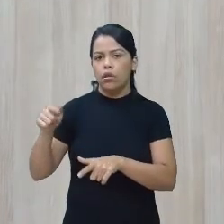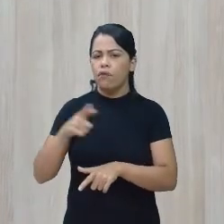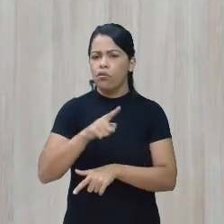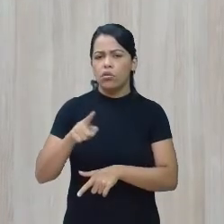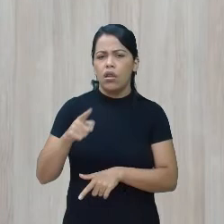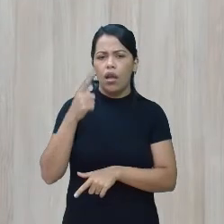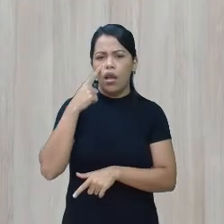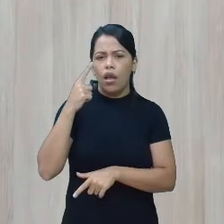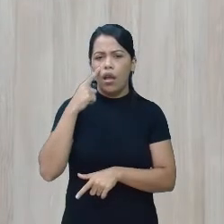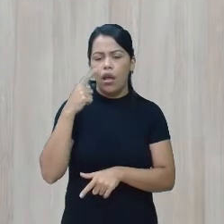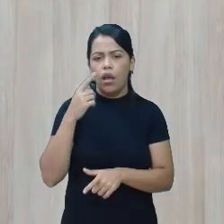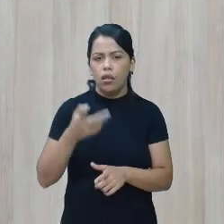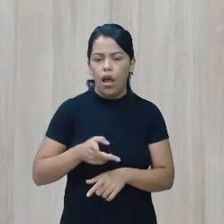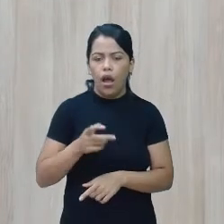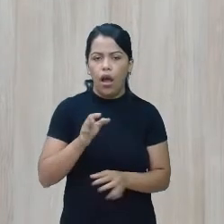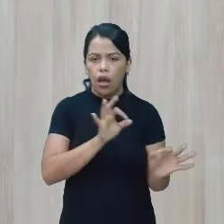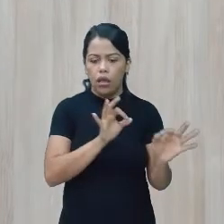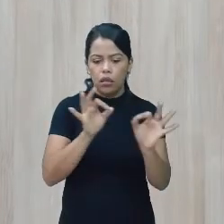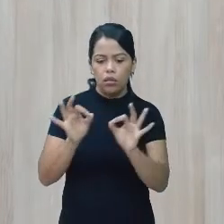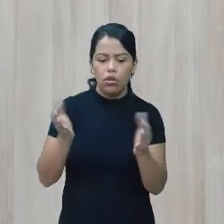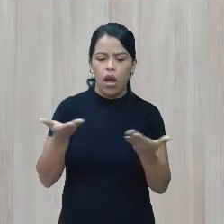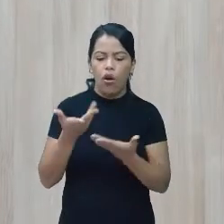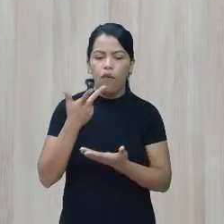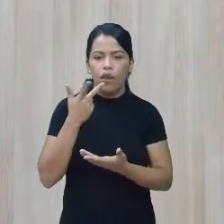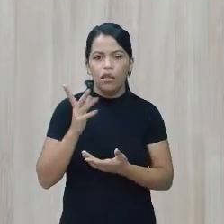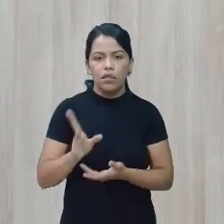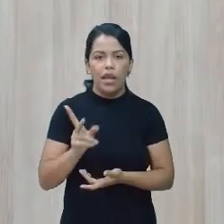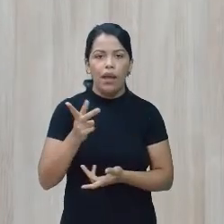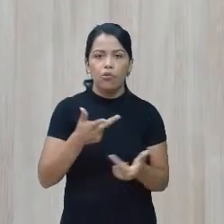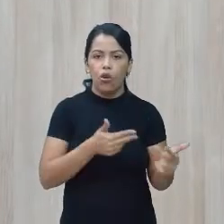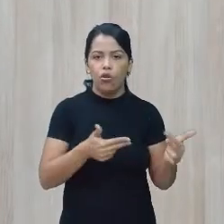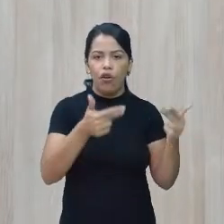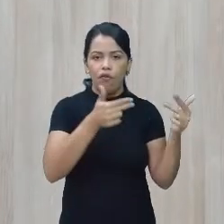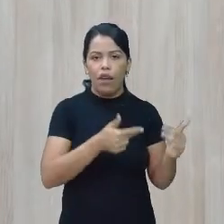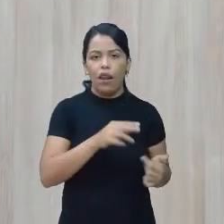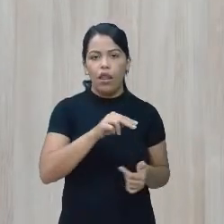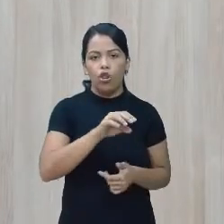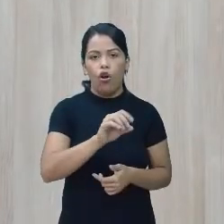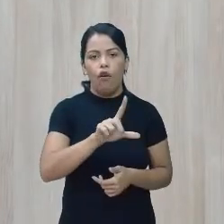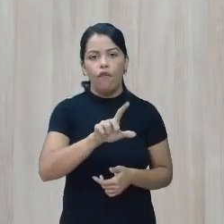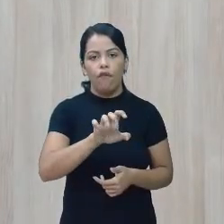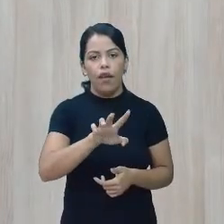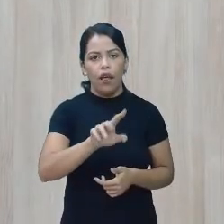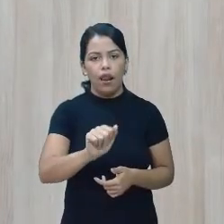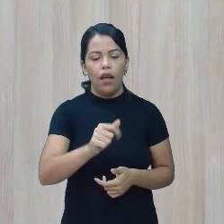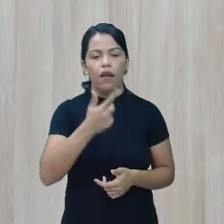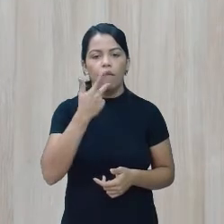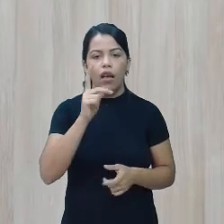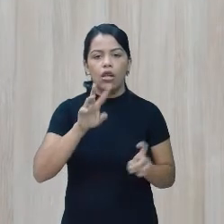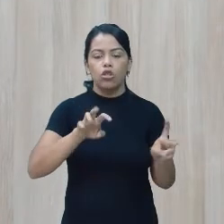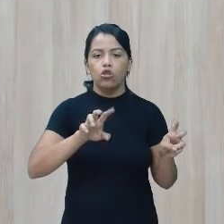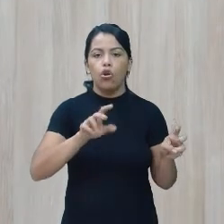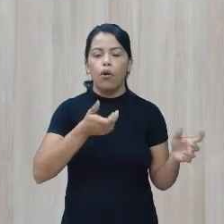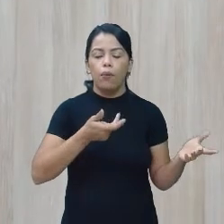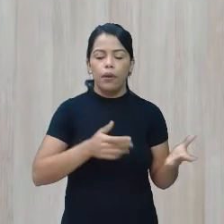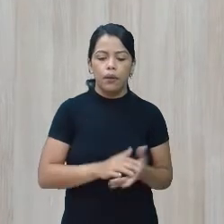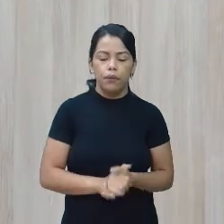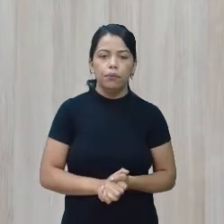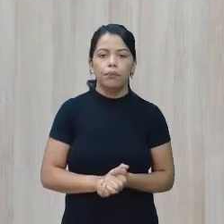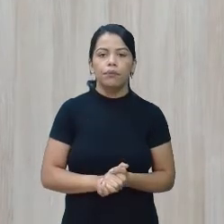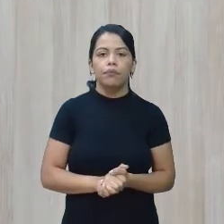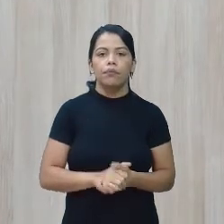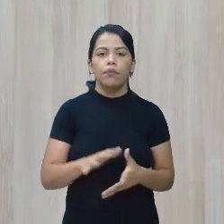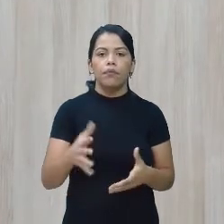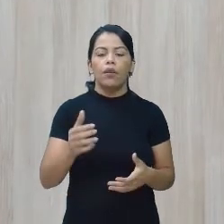acompanhado aí, né, a produção, eu estou falando agora direto de uma novela que está passando, tem mostrado um pouco dessa diversidade, né? A gente tem pessoas escravizadas falantes